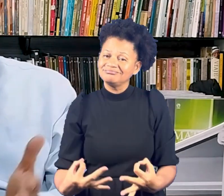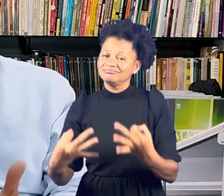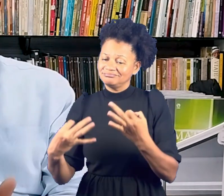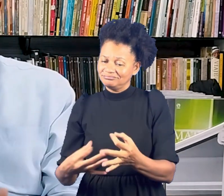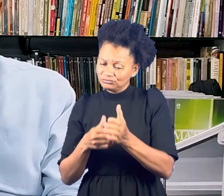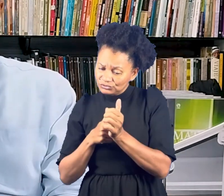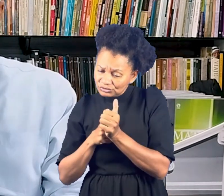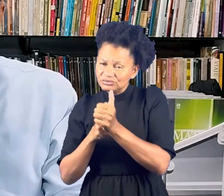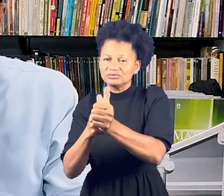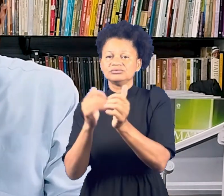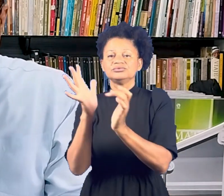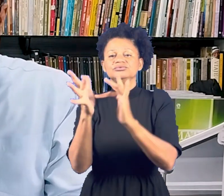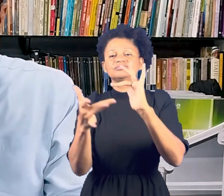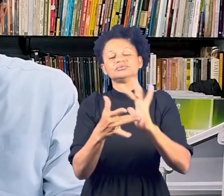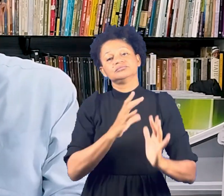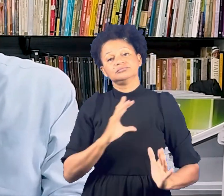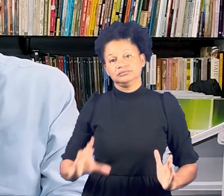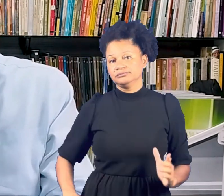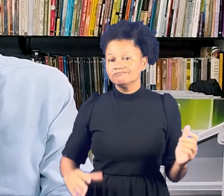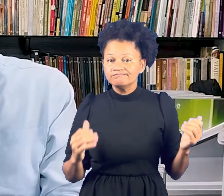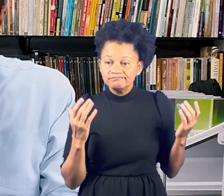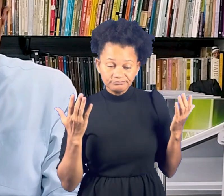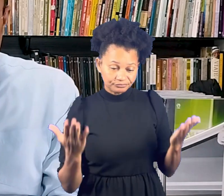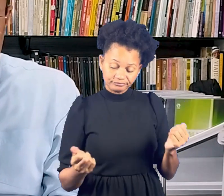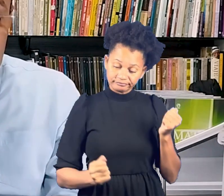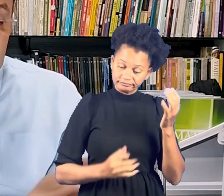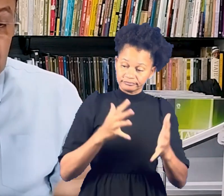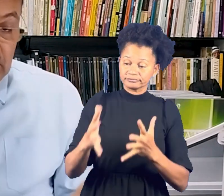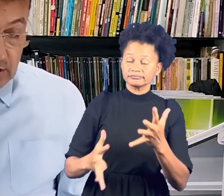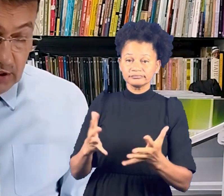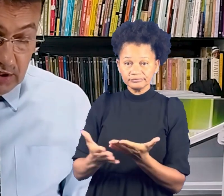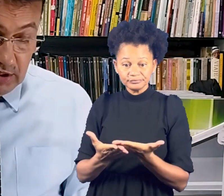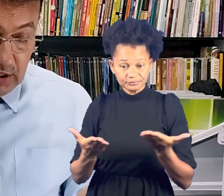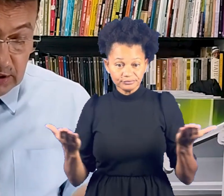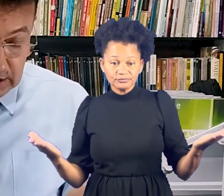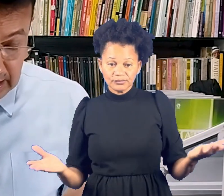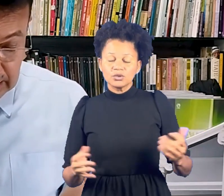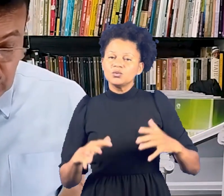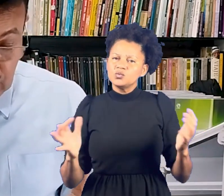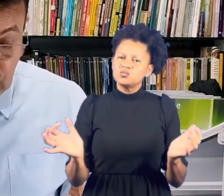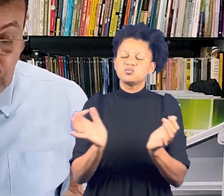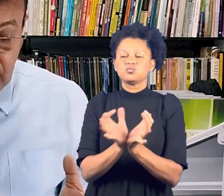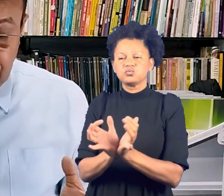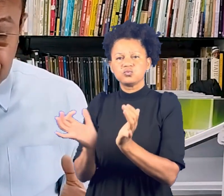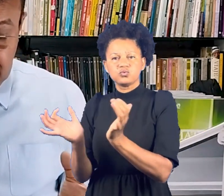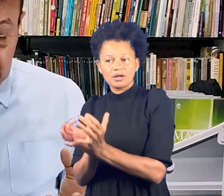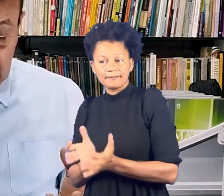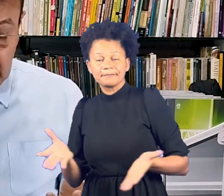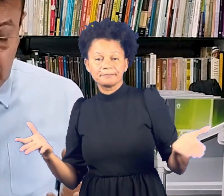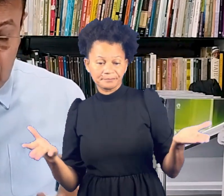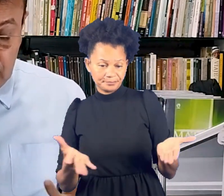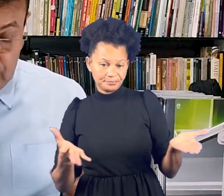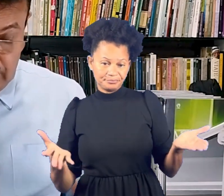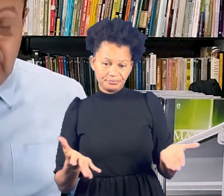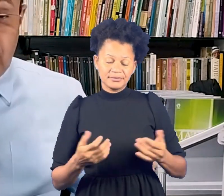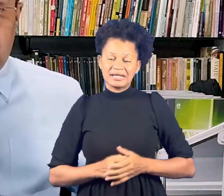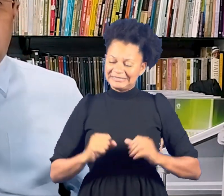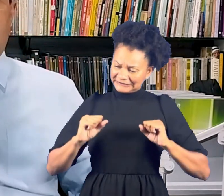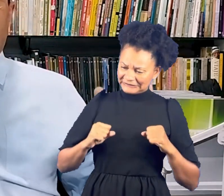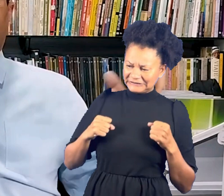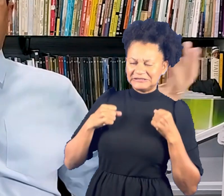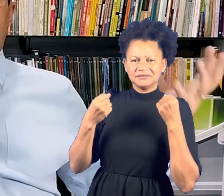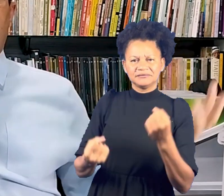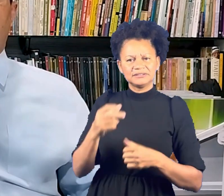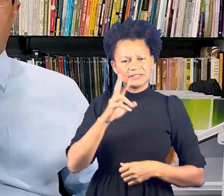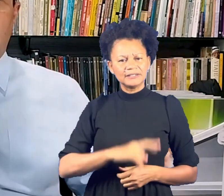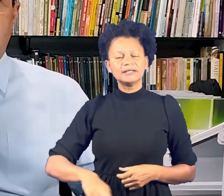modelo correto era seguir a Cristo. Então, ele diz aqui que essa turma, que agora estavam